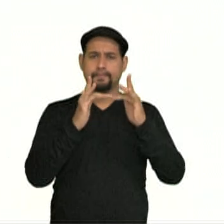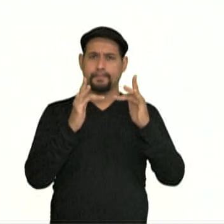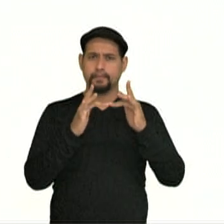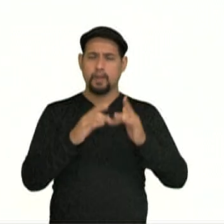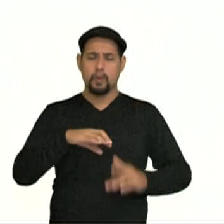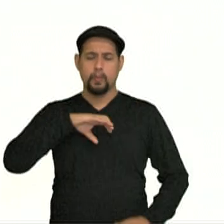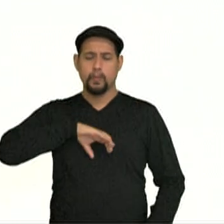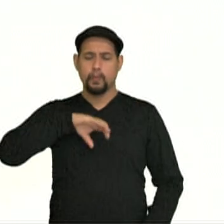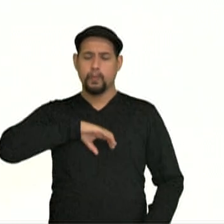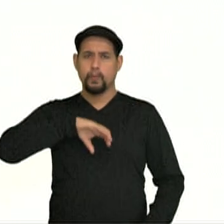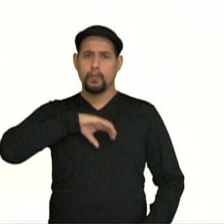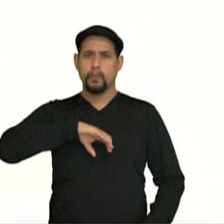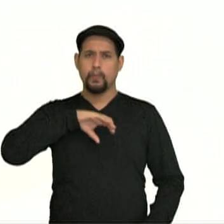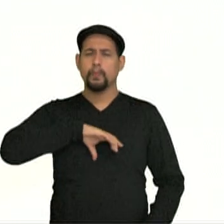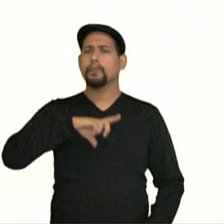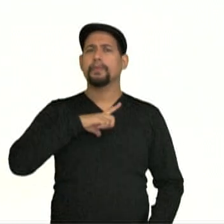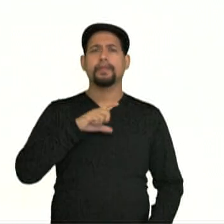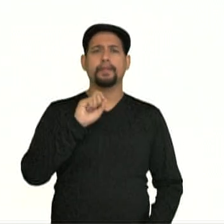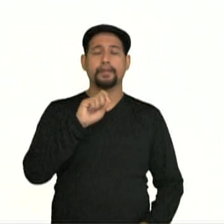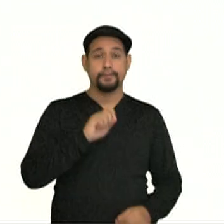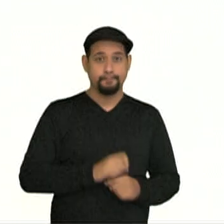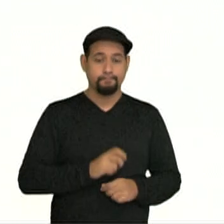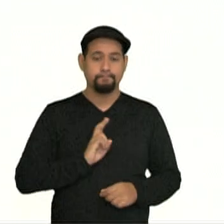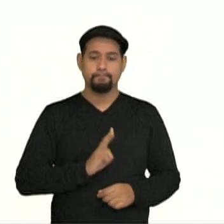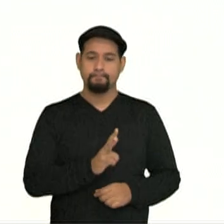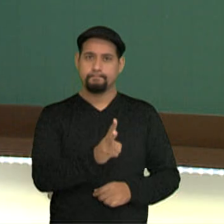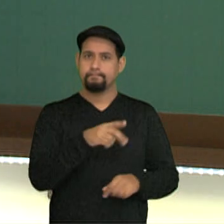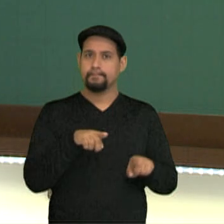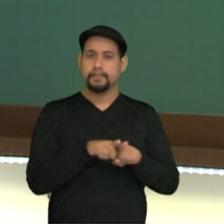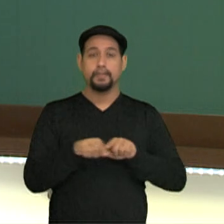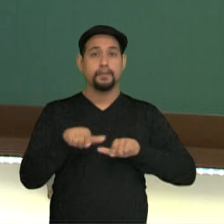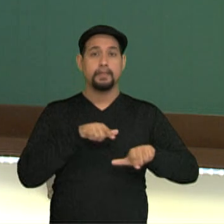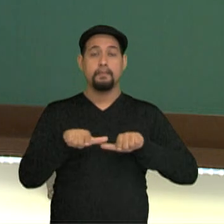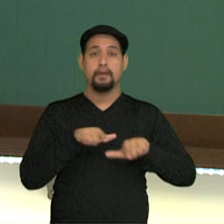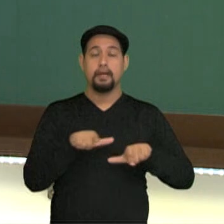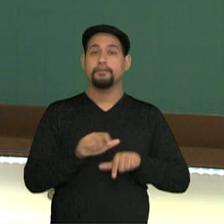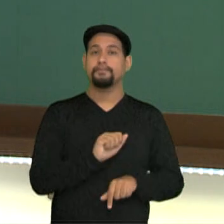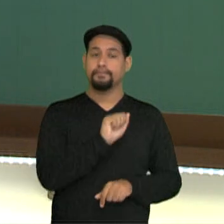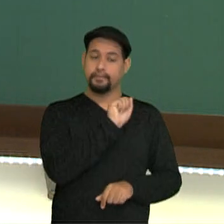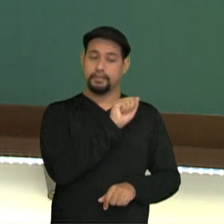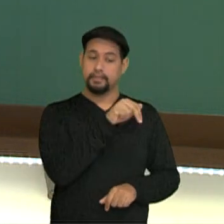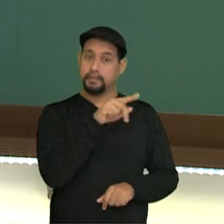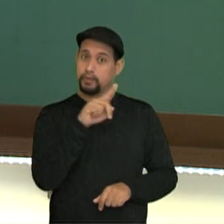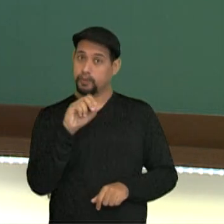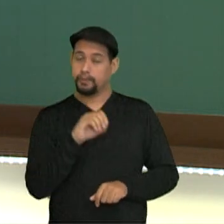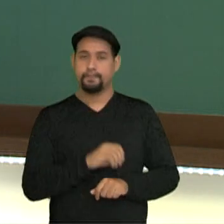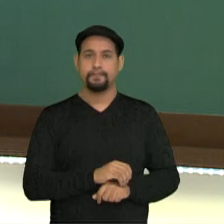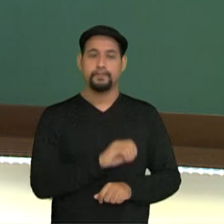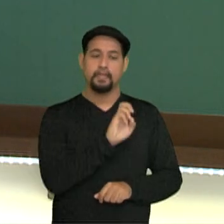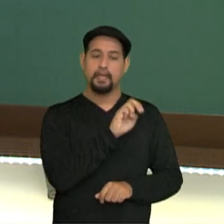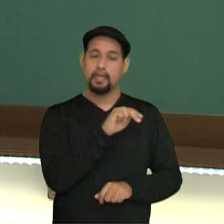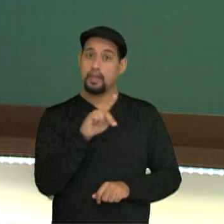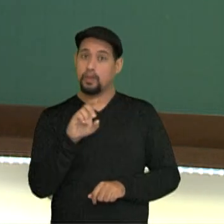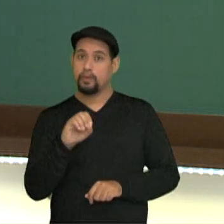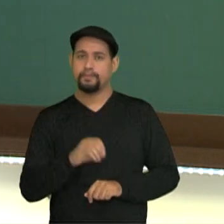língua portuguesa, nós temos o presente contínuo a função do ando, endo e indo dentro dos